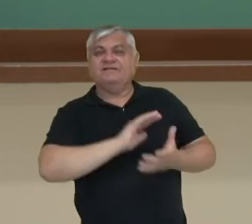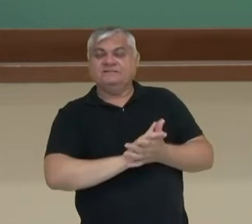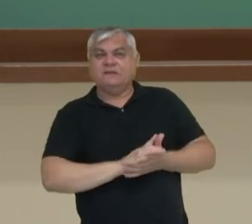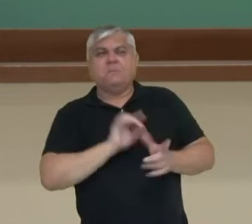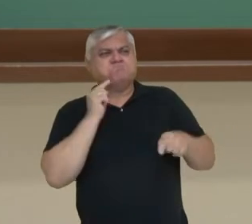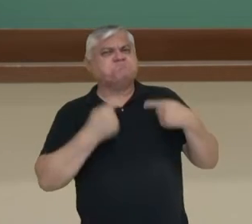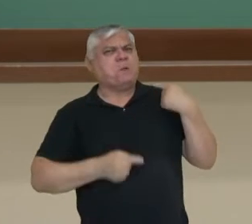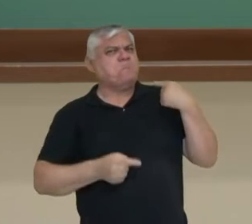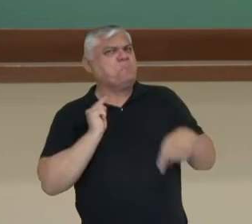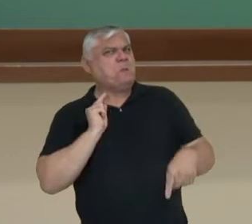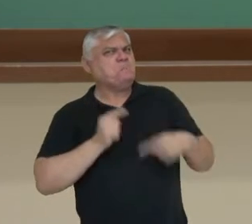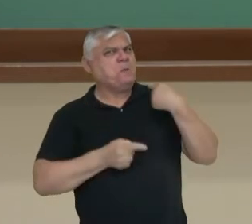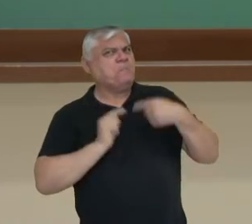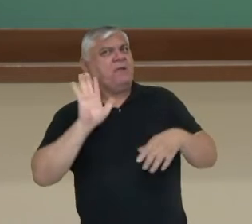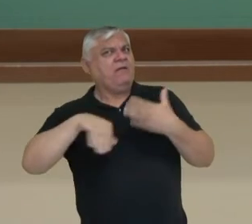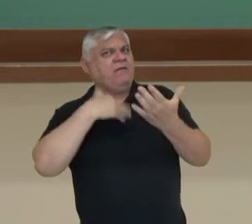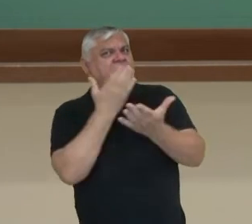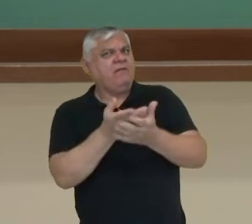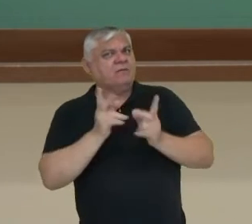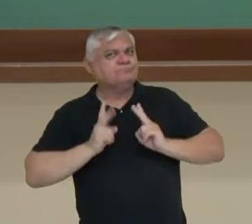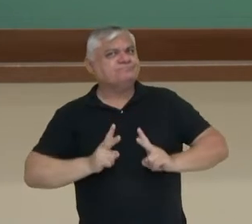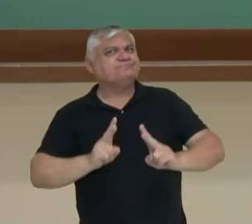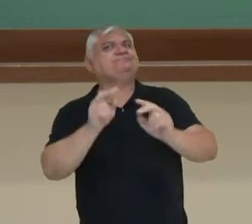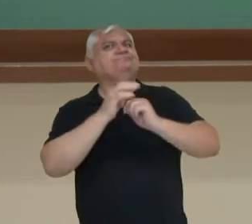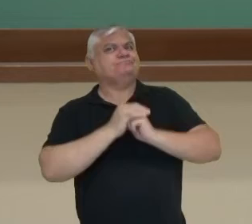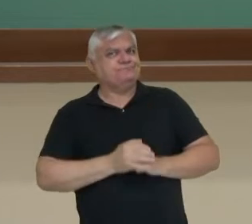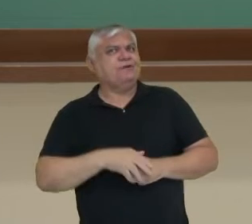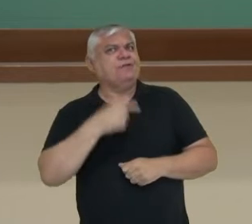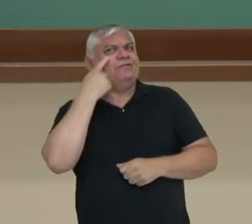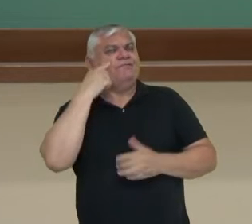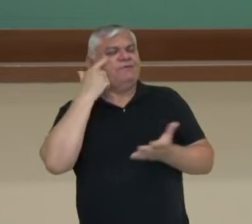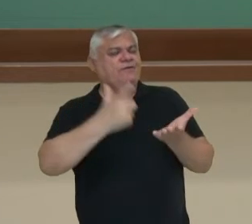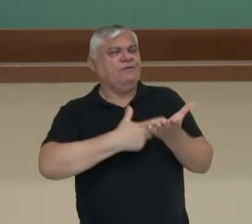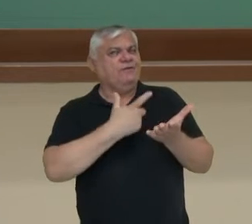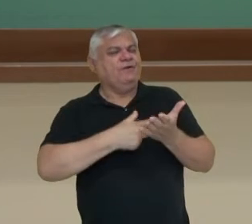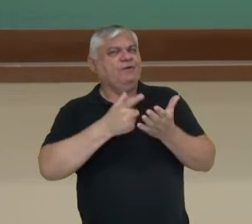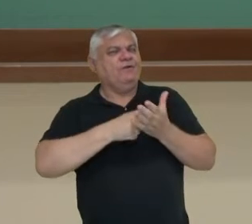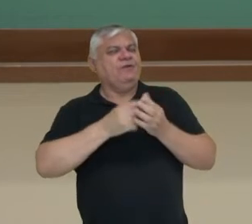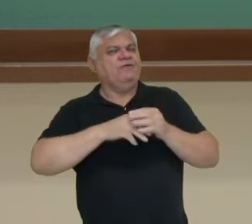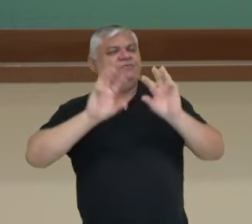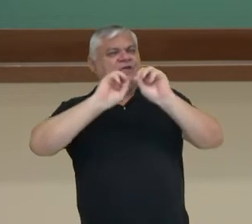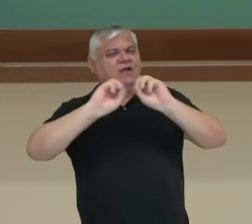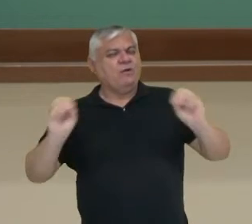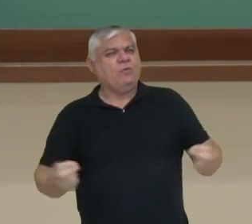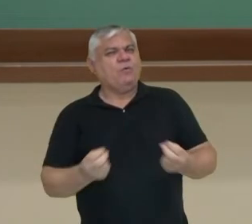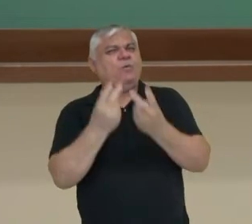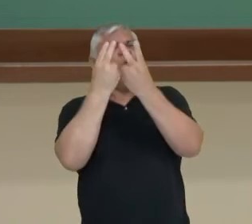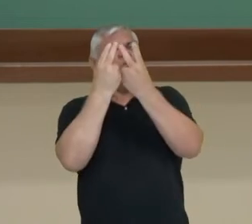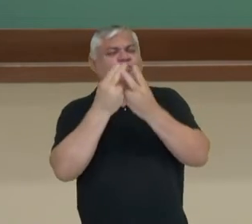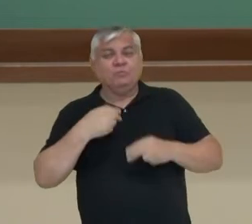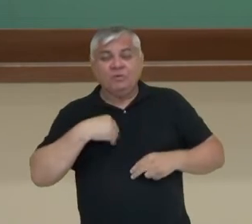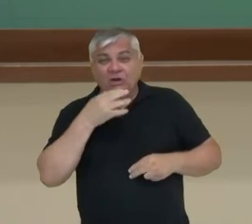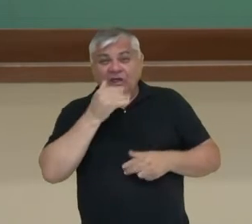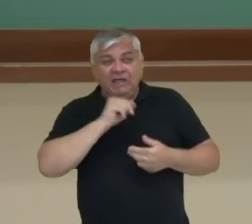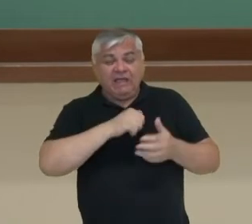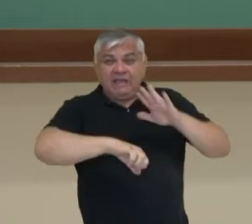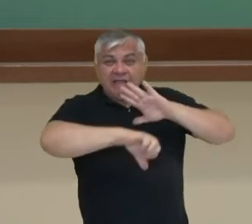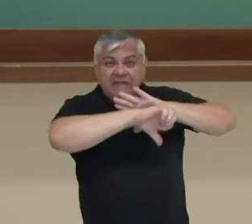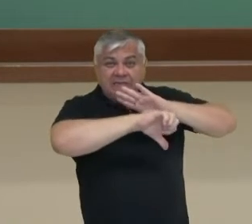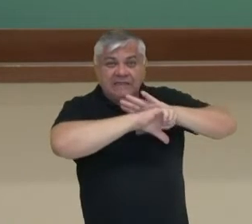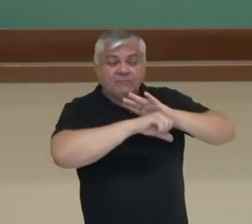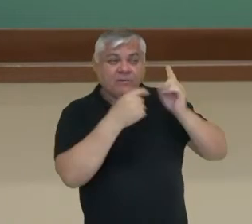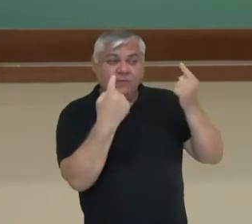polêmica até hoje, já que se você for pegar a cartilha da ONU, crimes como assassinato e tortura não são crimes que